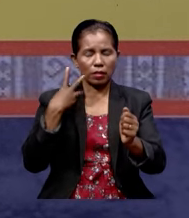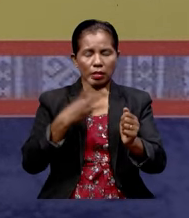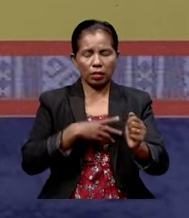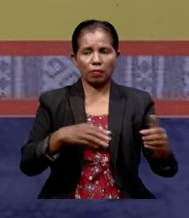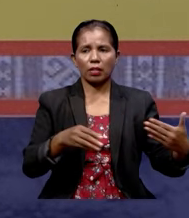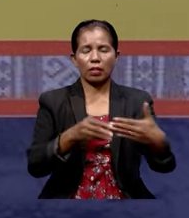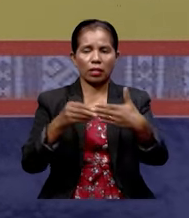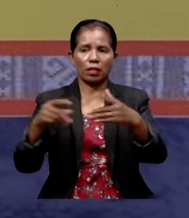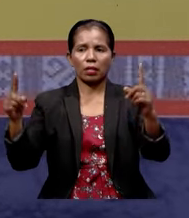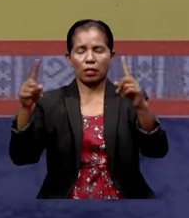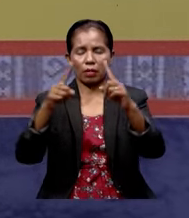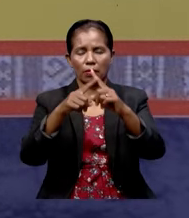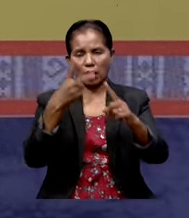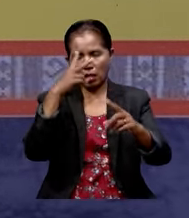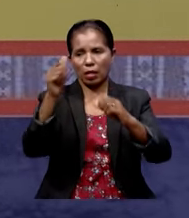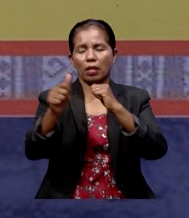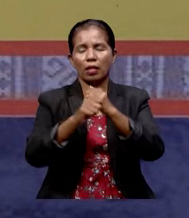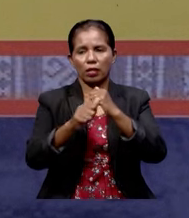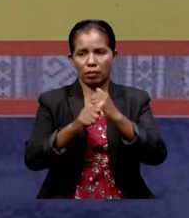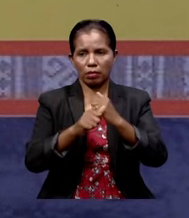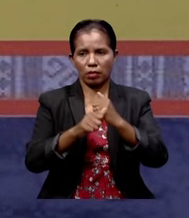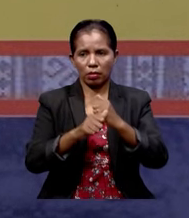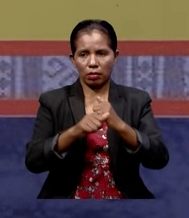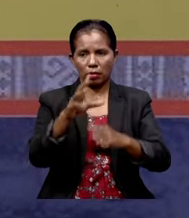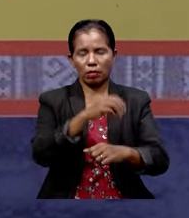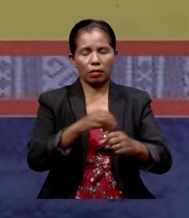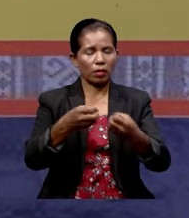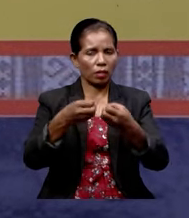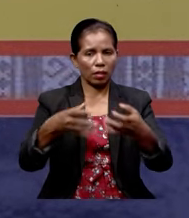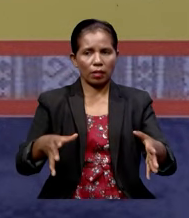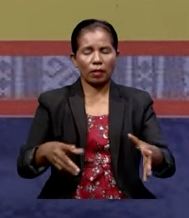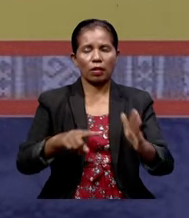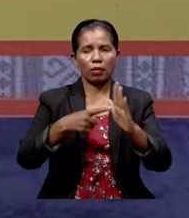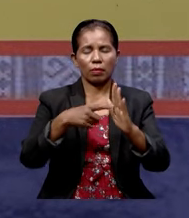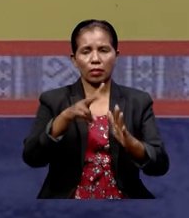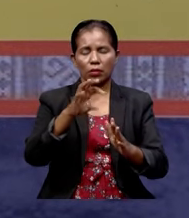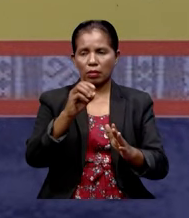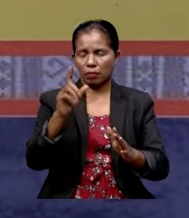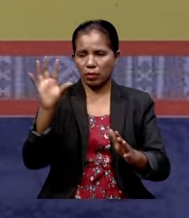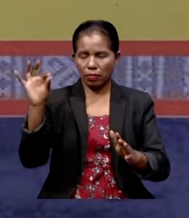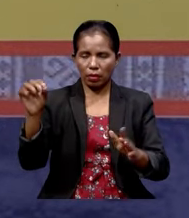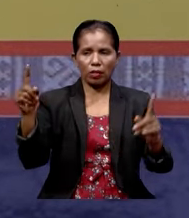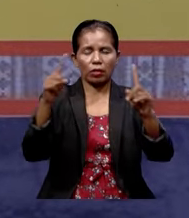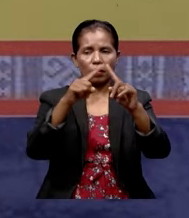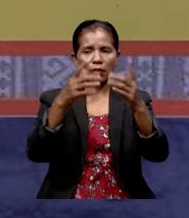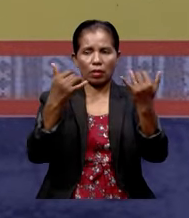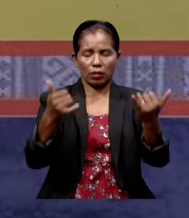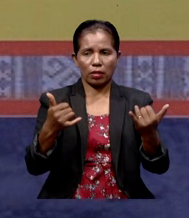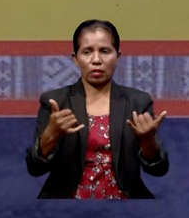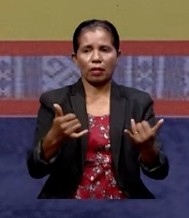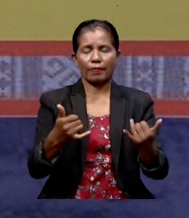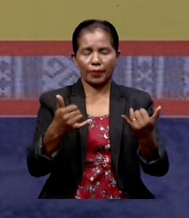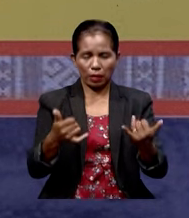ba assunto lakon nostramos. Hapu dizmi nobi, tolo fali ato ate data to fali